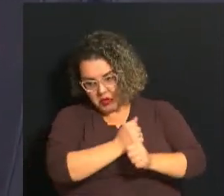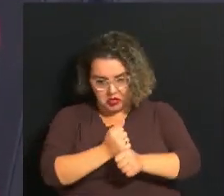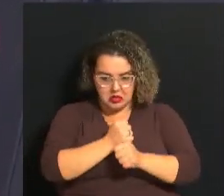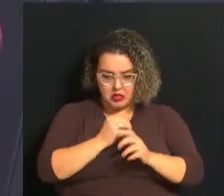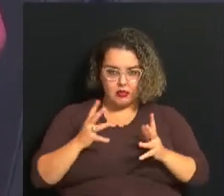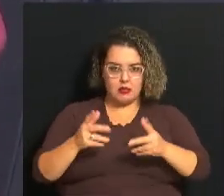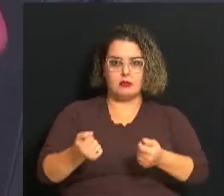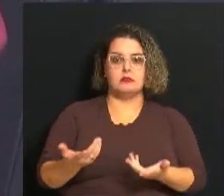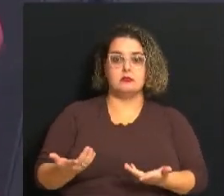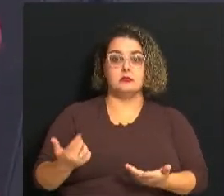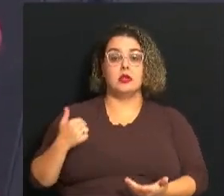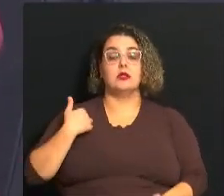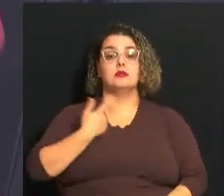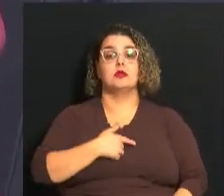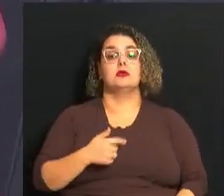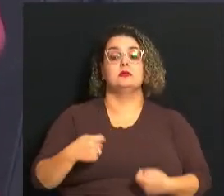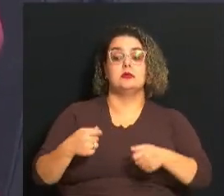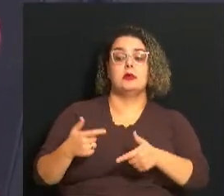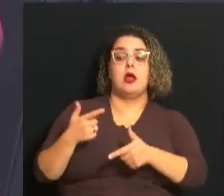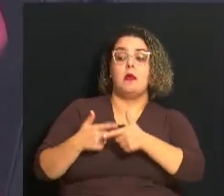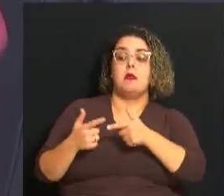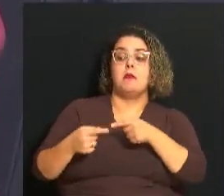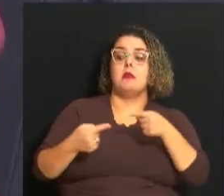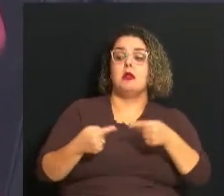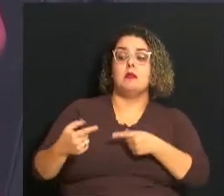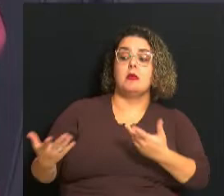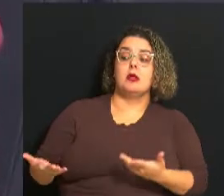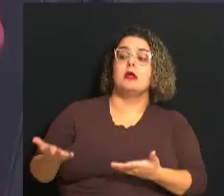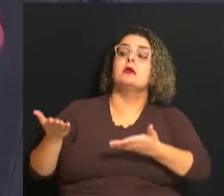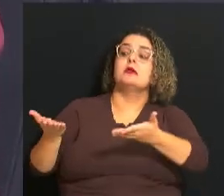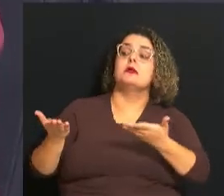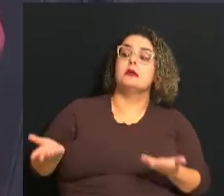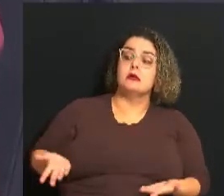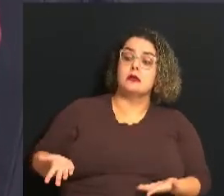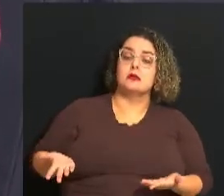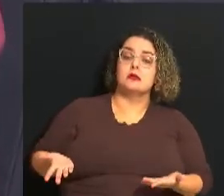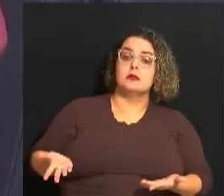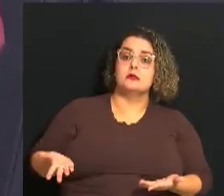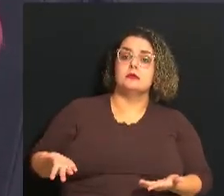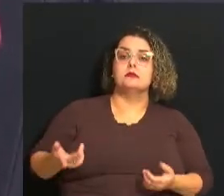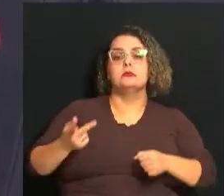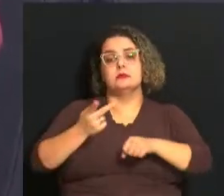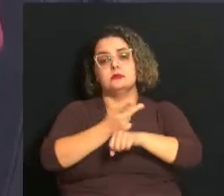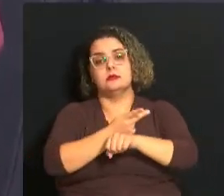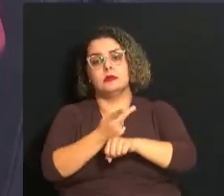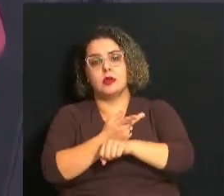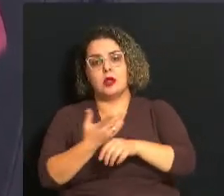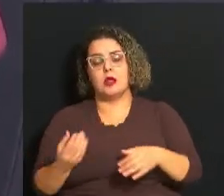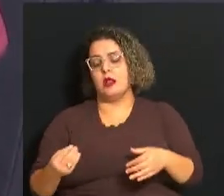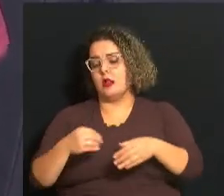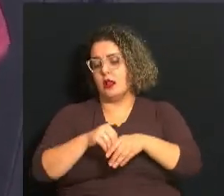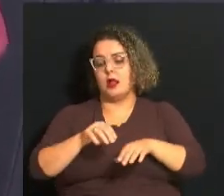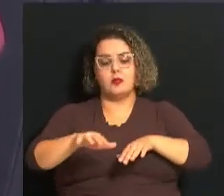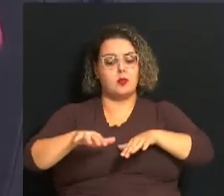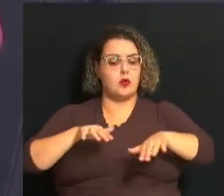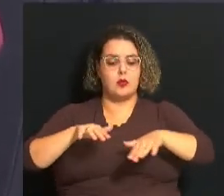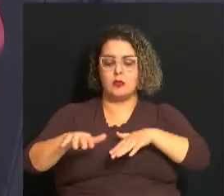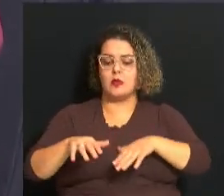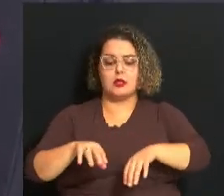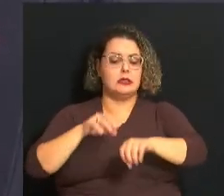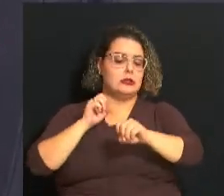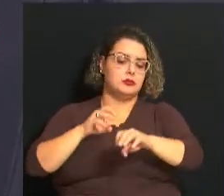isso problematizaram de bater e principalmente que ele buscar tanto o movimento que da educação